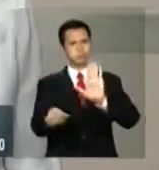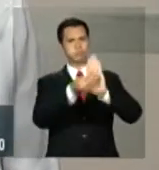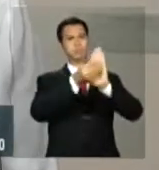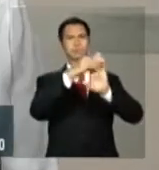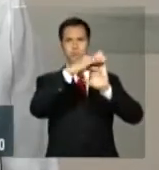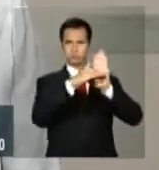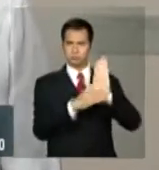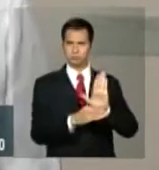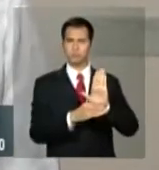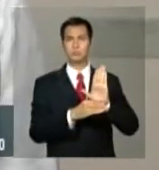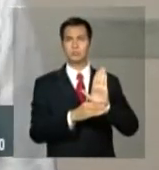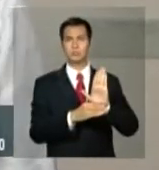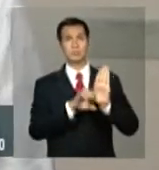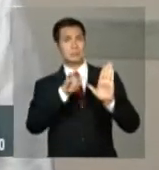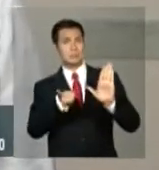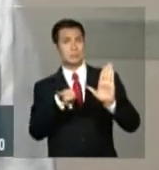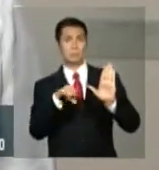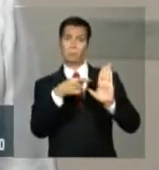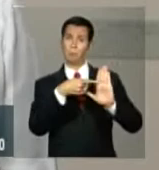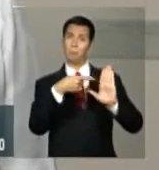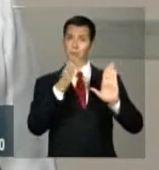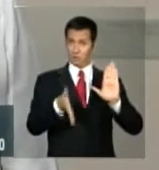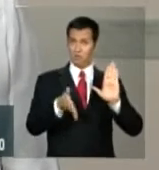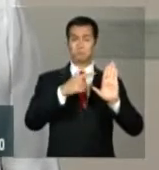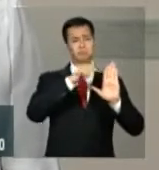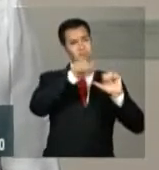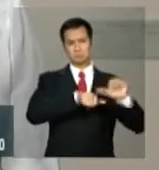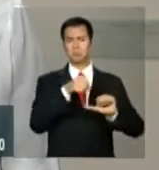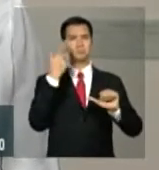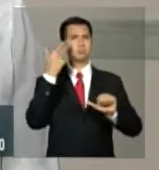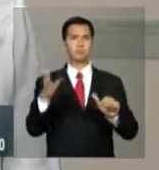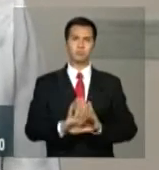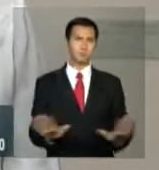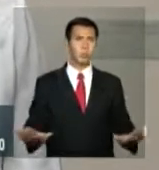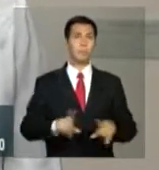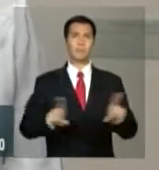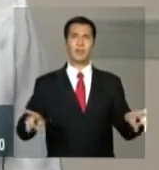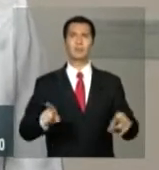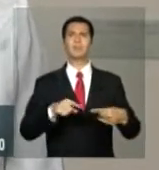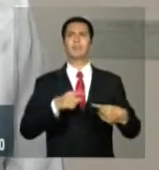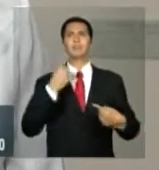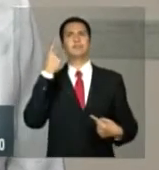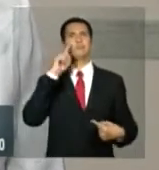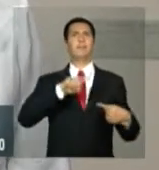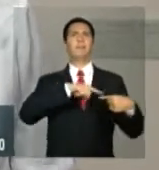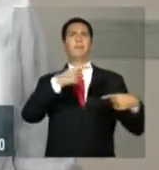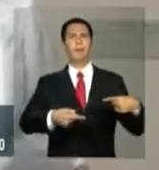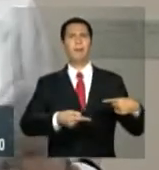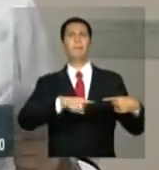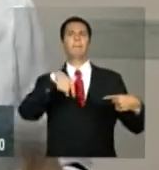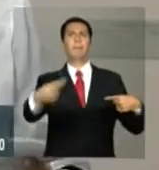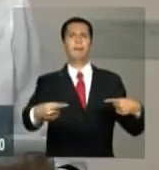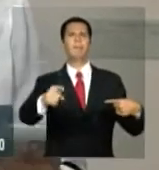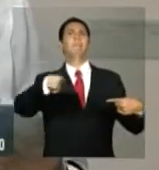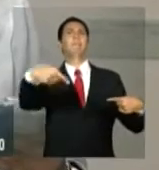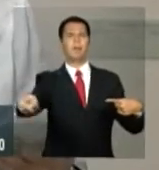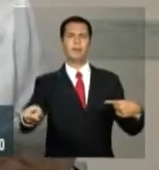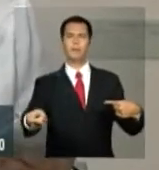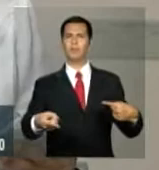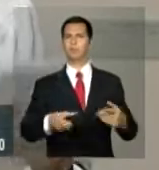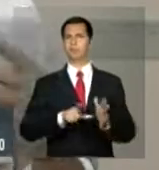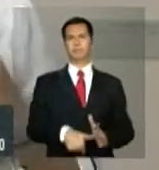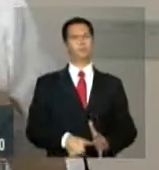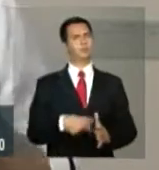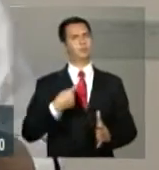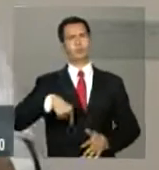modifica. Mas nós não aceitamos mais, é prorrogar por prorrogar. Bom, só